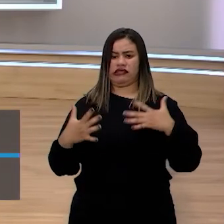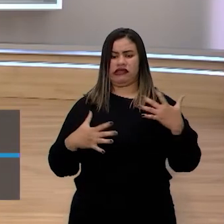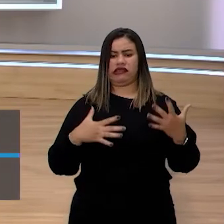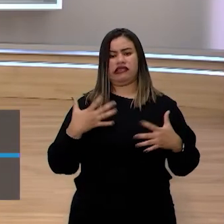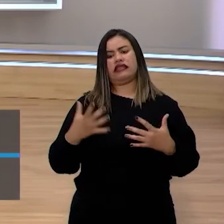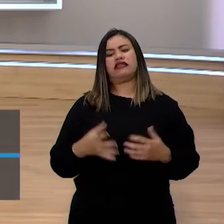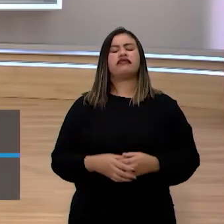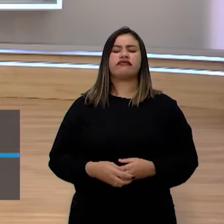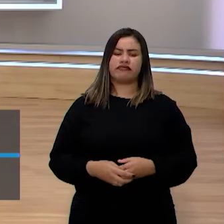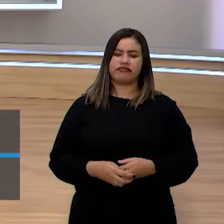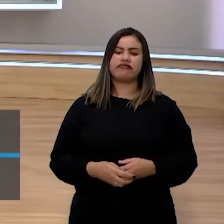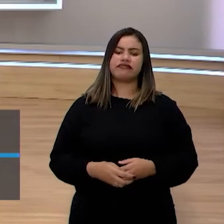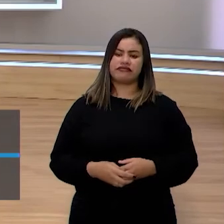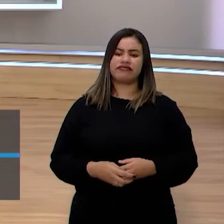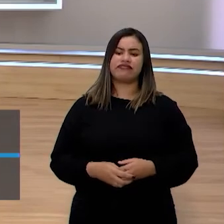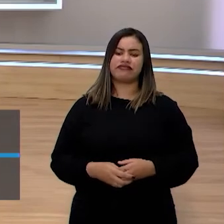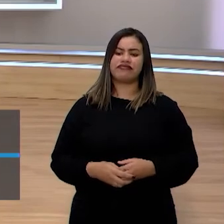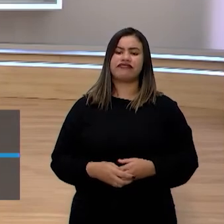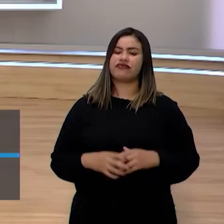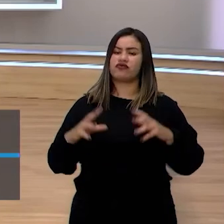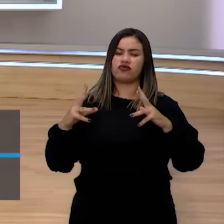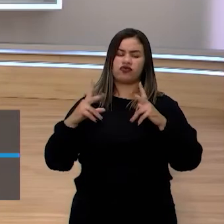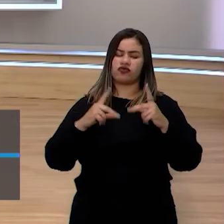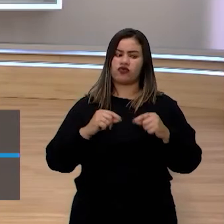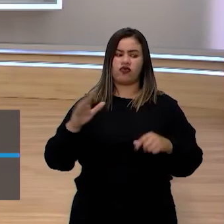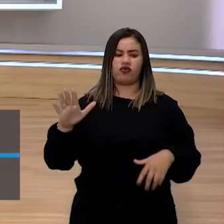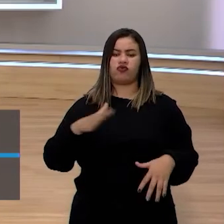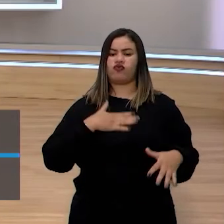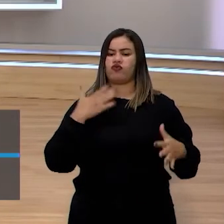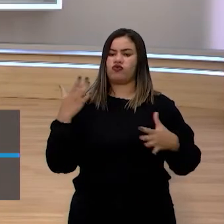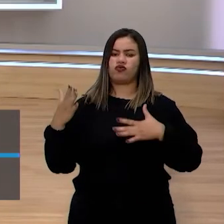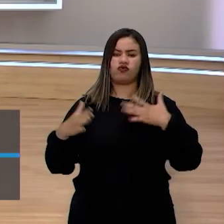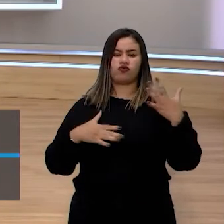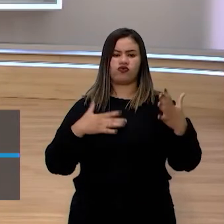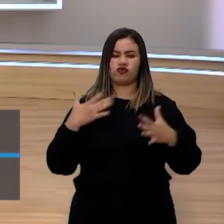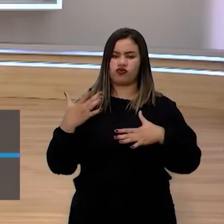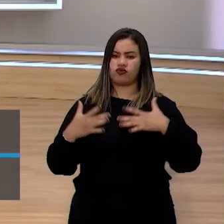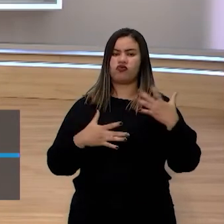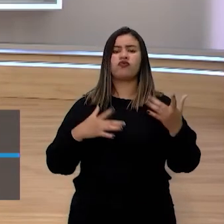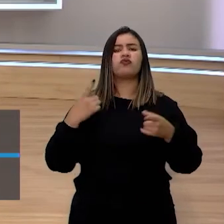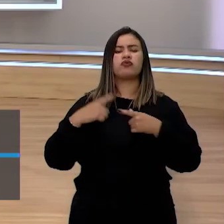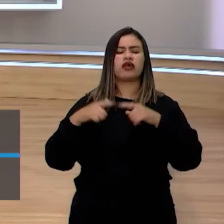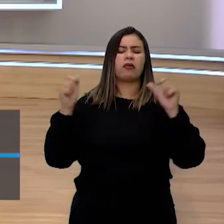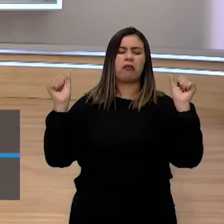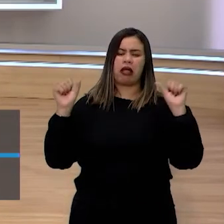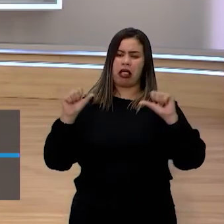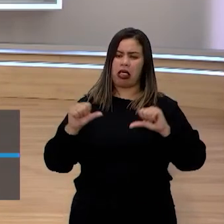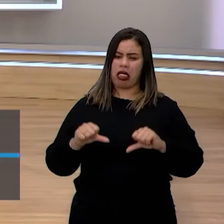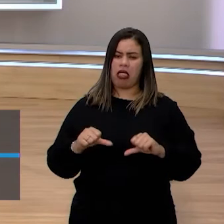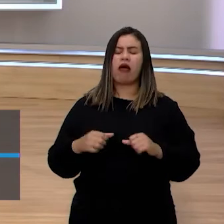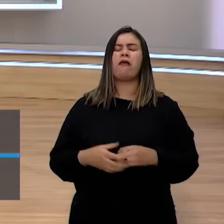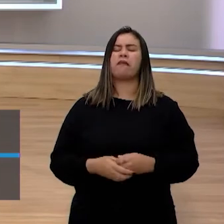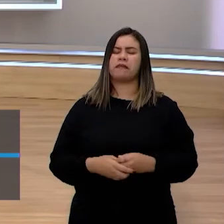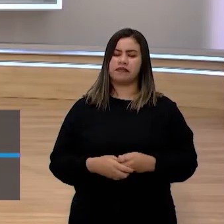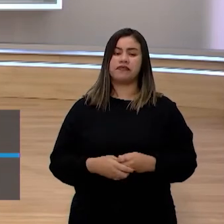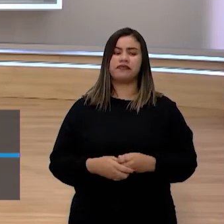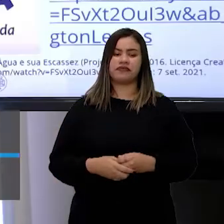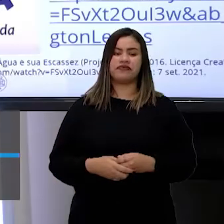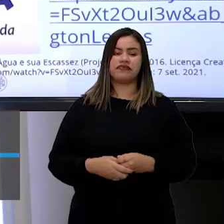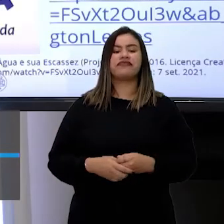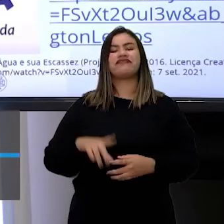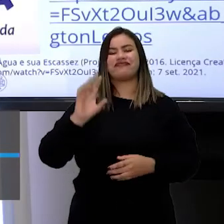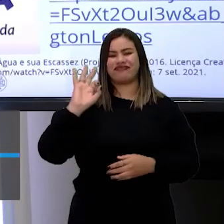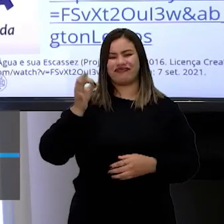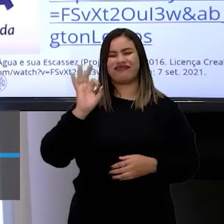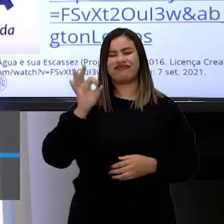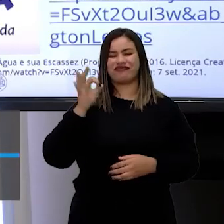né? Todos aí estão se assustando com relação a uma possível crise É de novo verdade. que vão passar em São Paulo, né? É